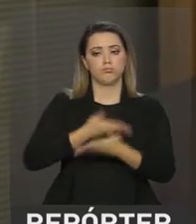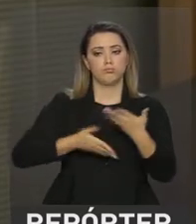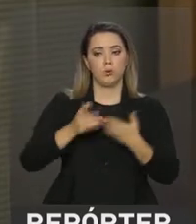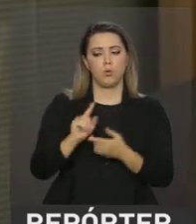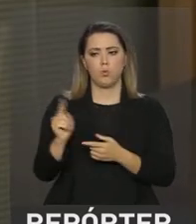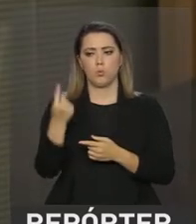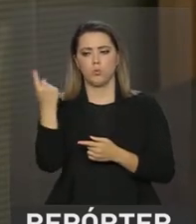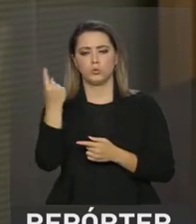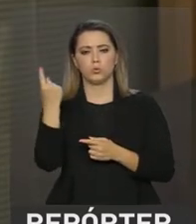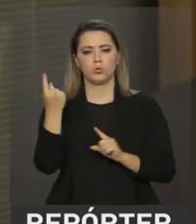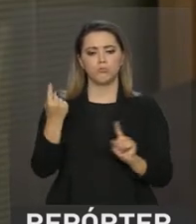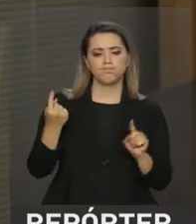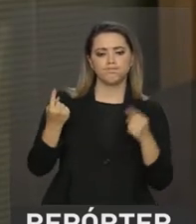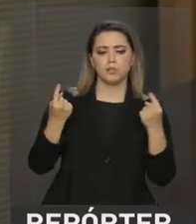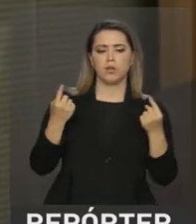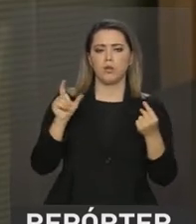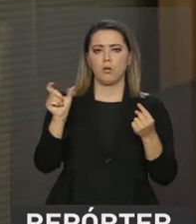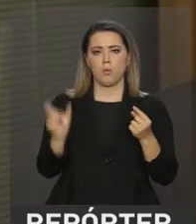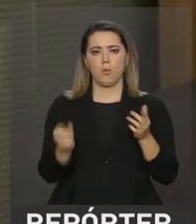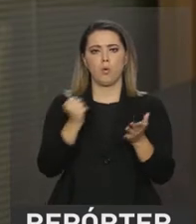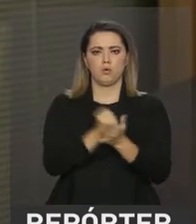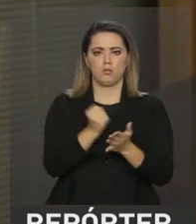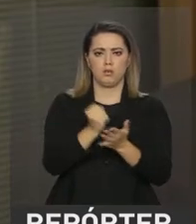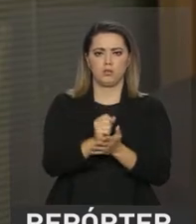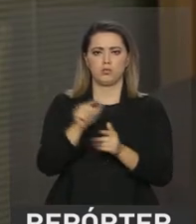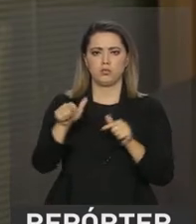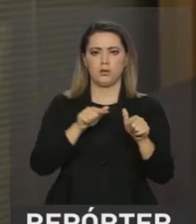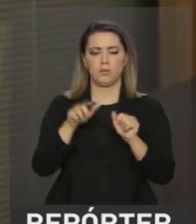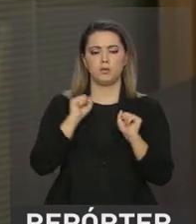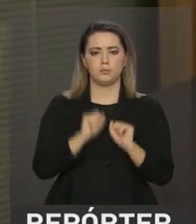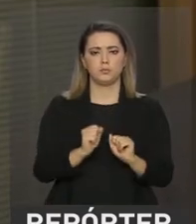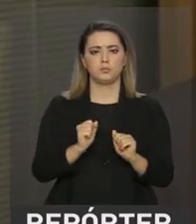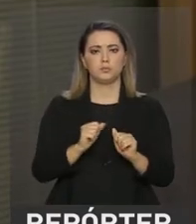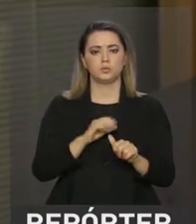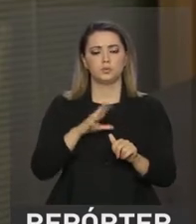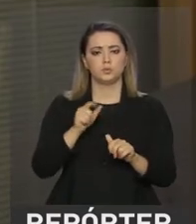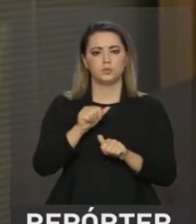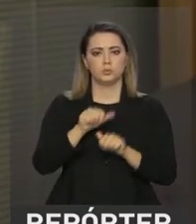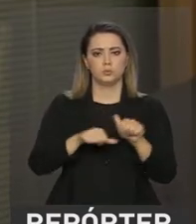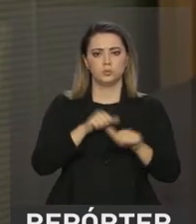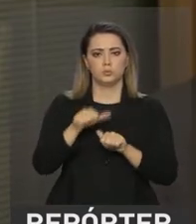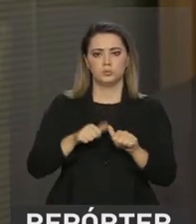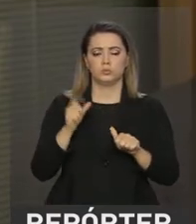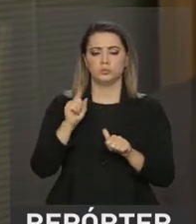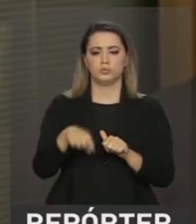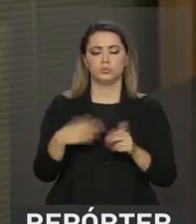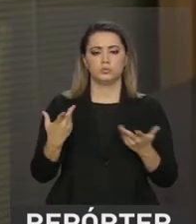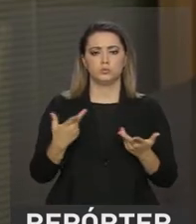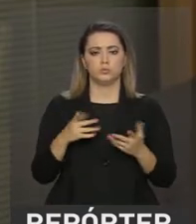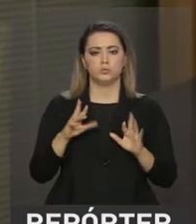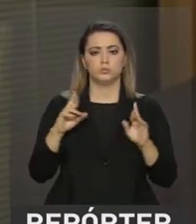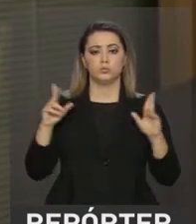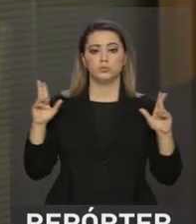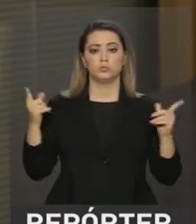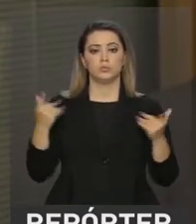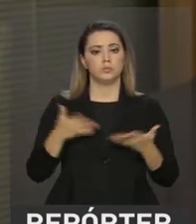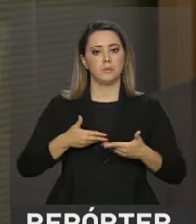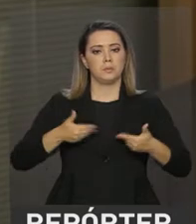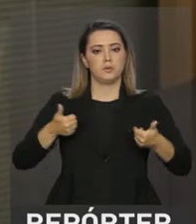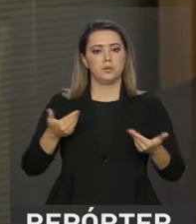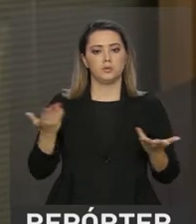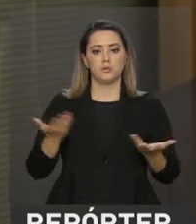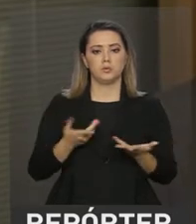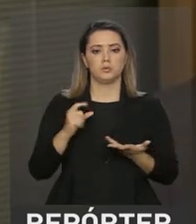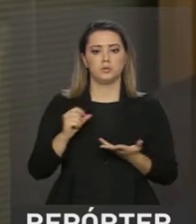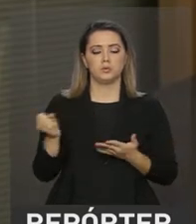individual que pode constar de um contrato de trabalho né isto foi bastante penalizado se bastante melhorado